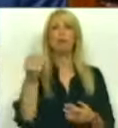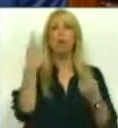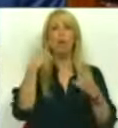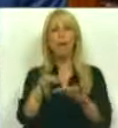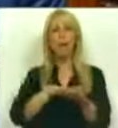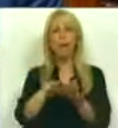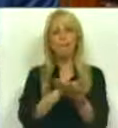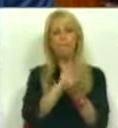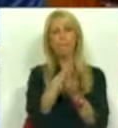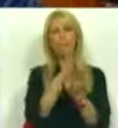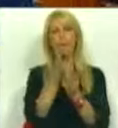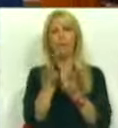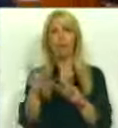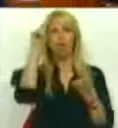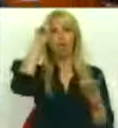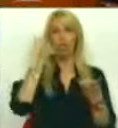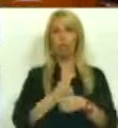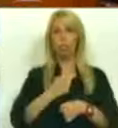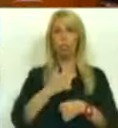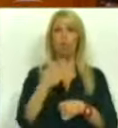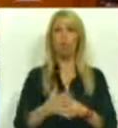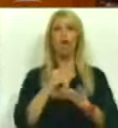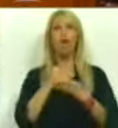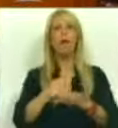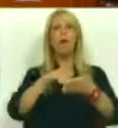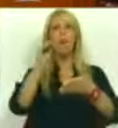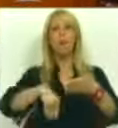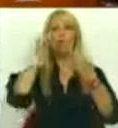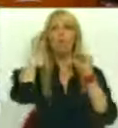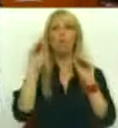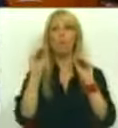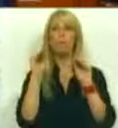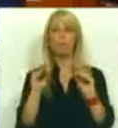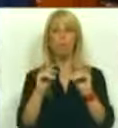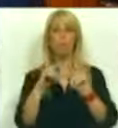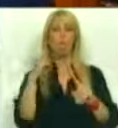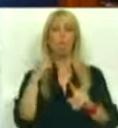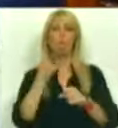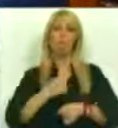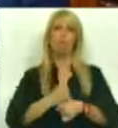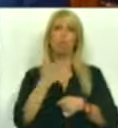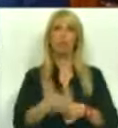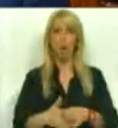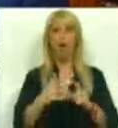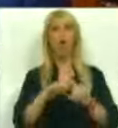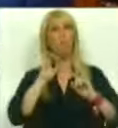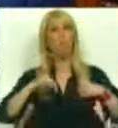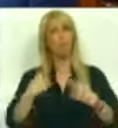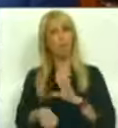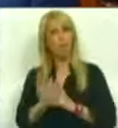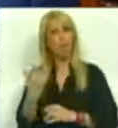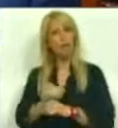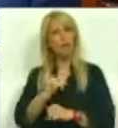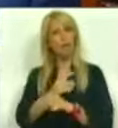pilares: estágios profissionais, apoio à contratação, formação profissional e empreendedorismo e apoio ao